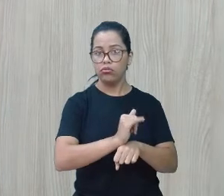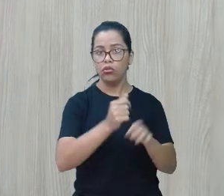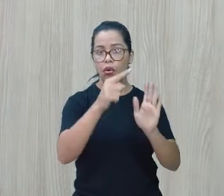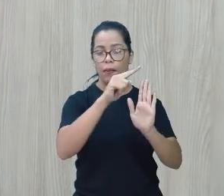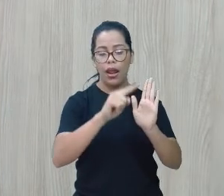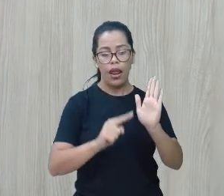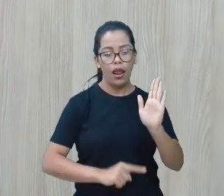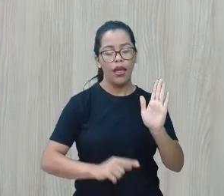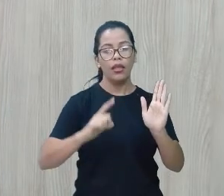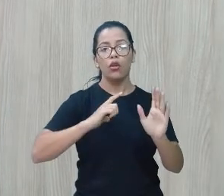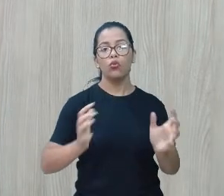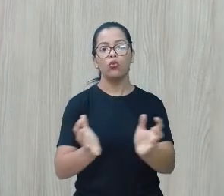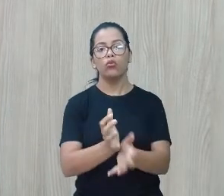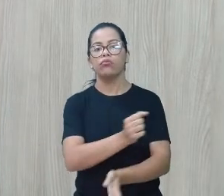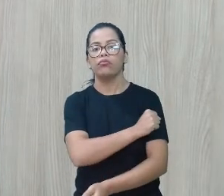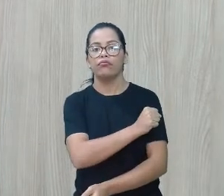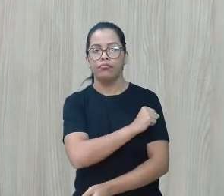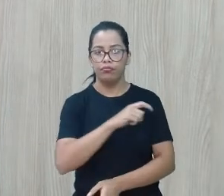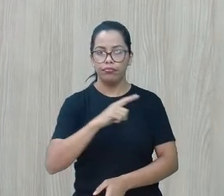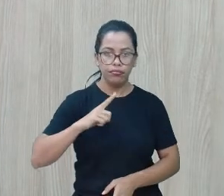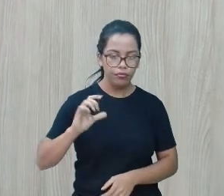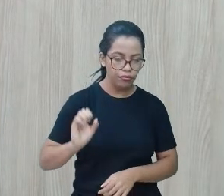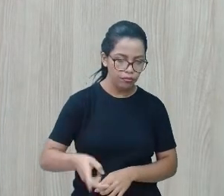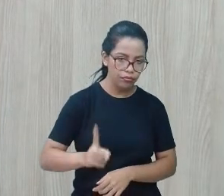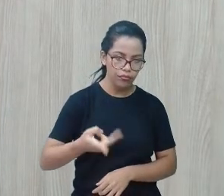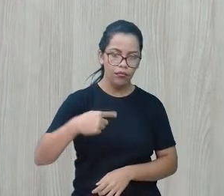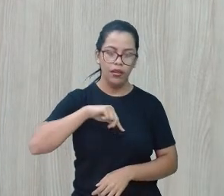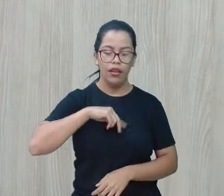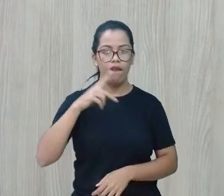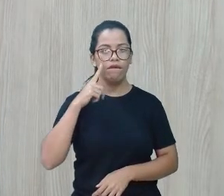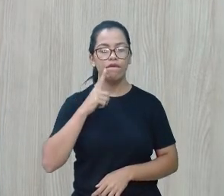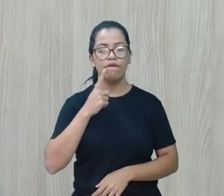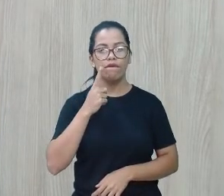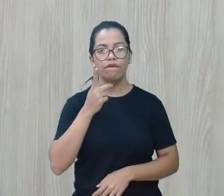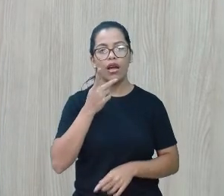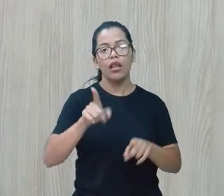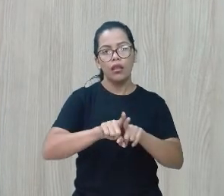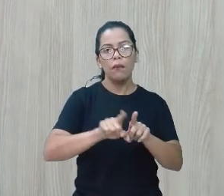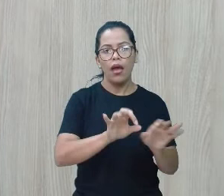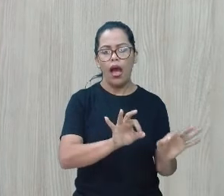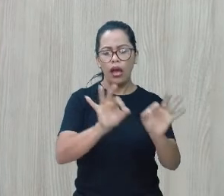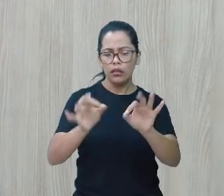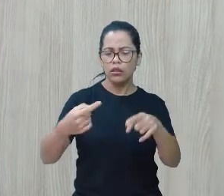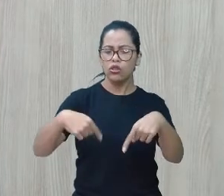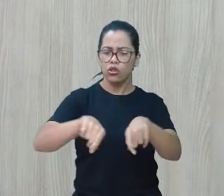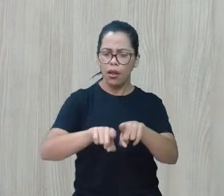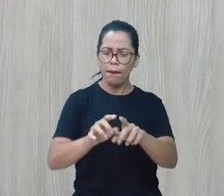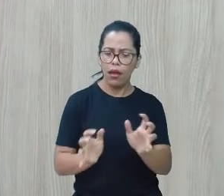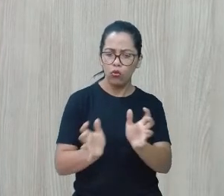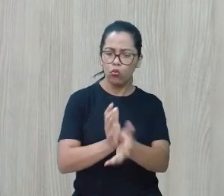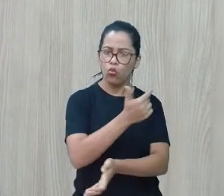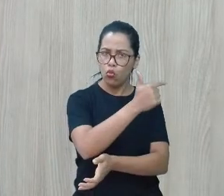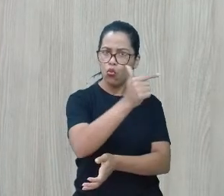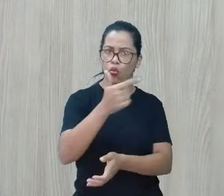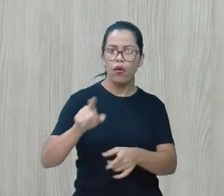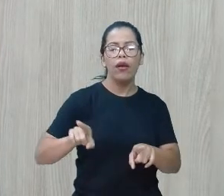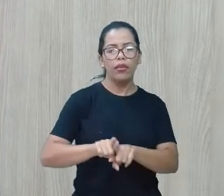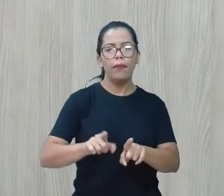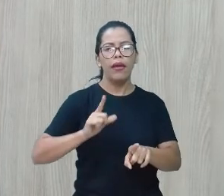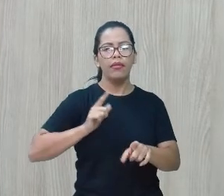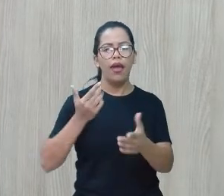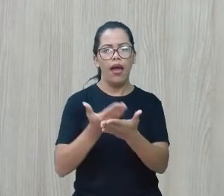playlist lá do 8º ano, como a gente sempre diz, dá uma passadinha também nas outras playlists, das outras turmas, que tem aulas super